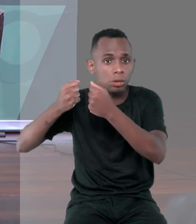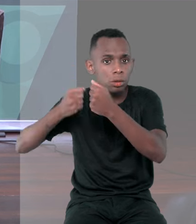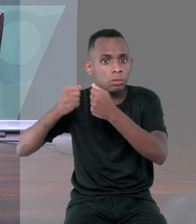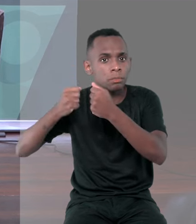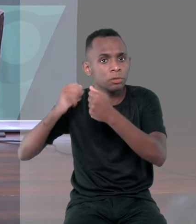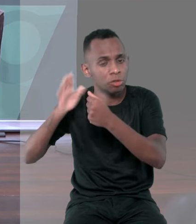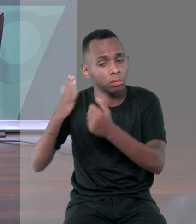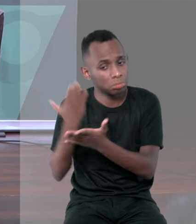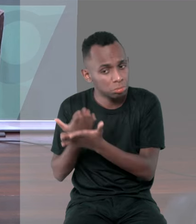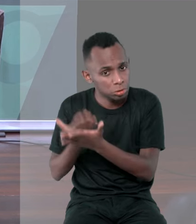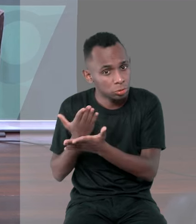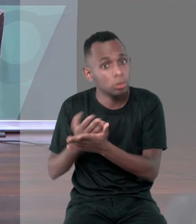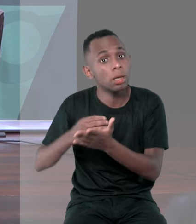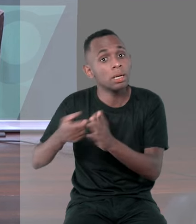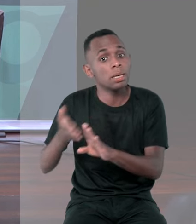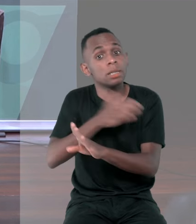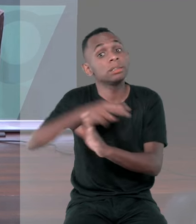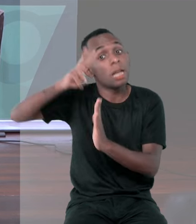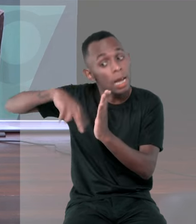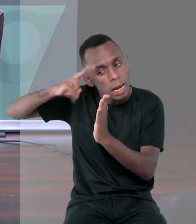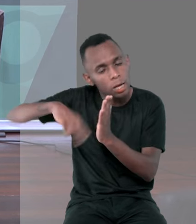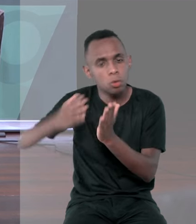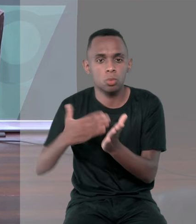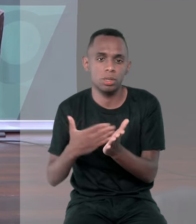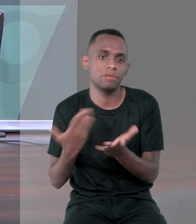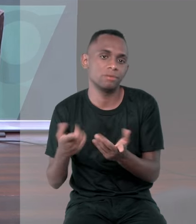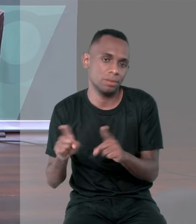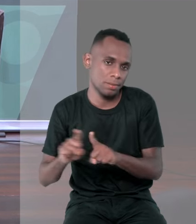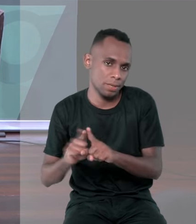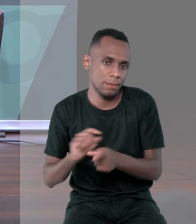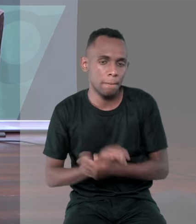o básico, leram o livro.